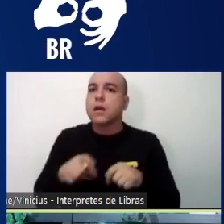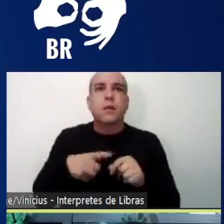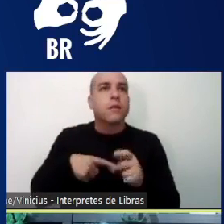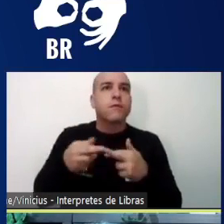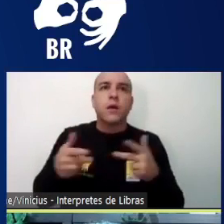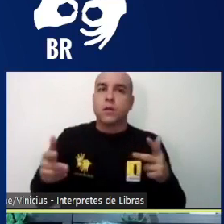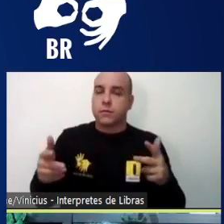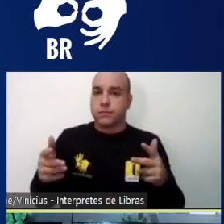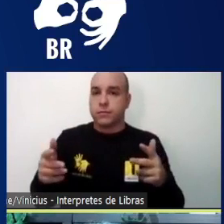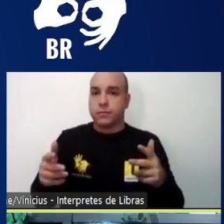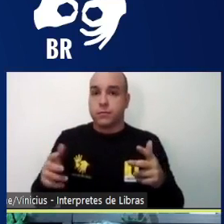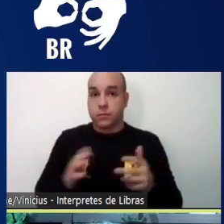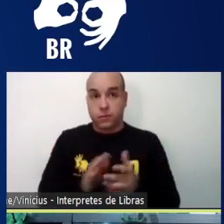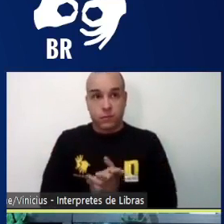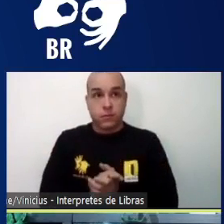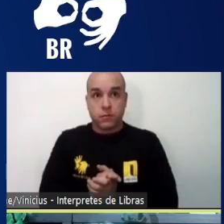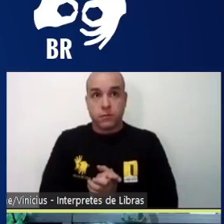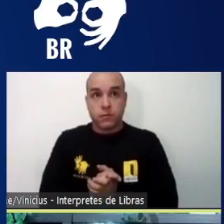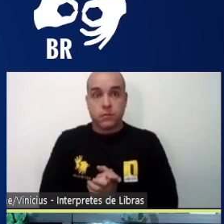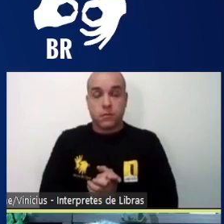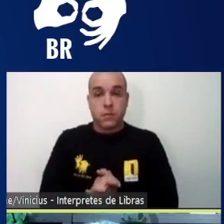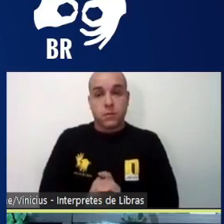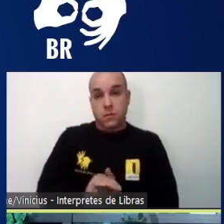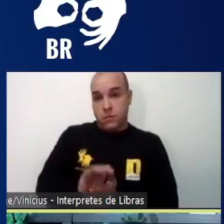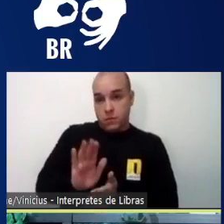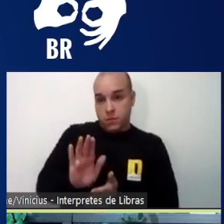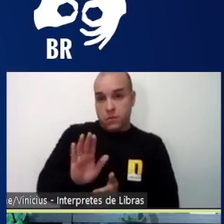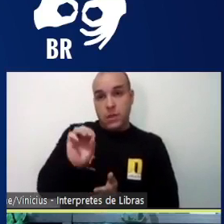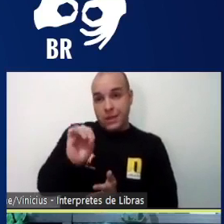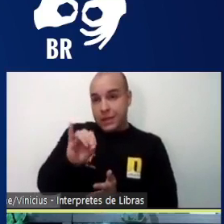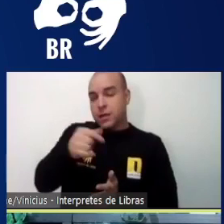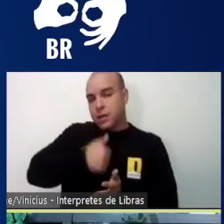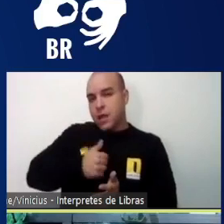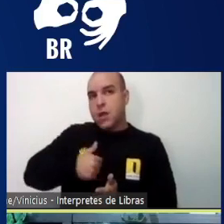Com muito estudo, dedicação, brigando muito,